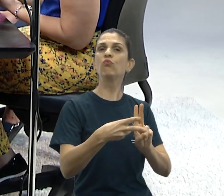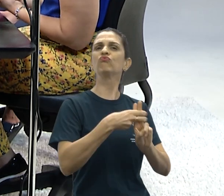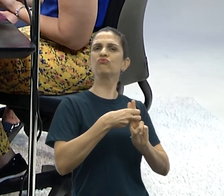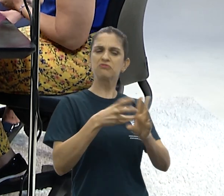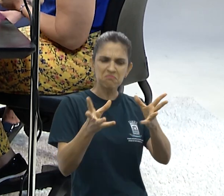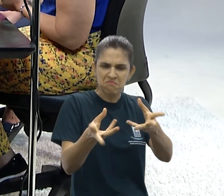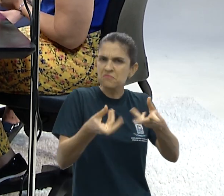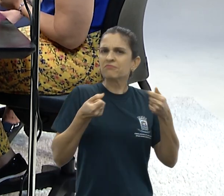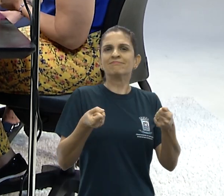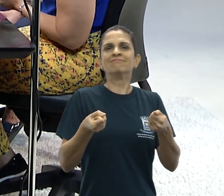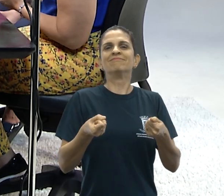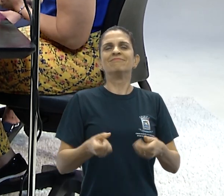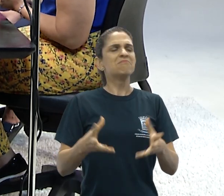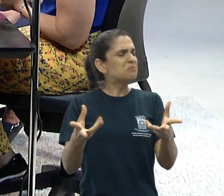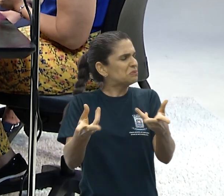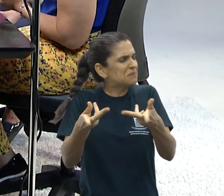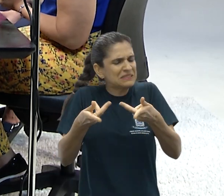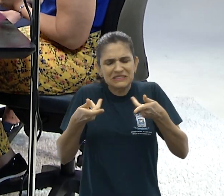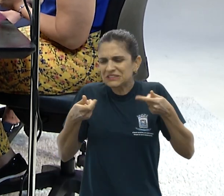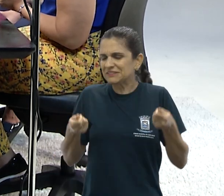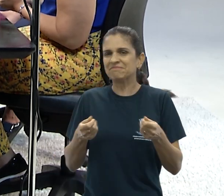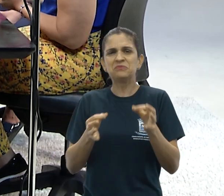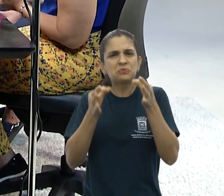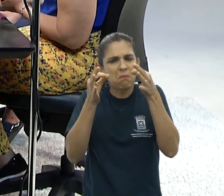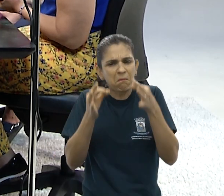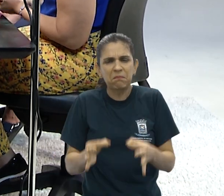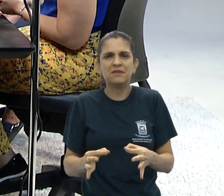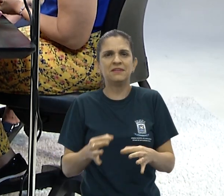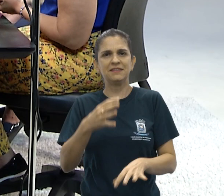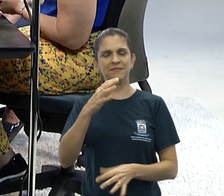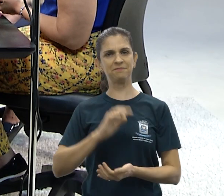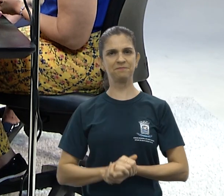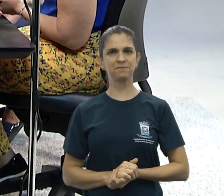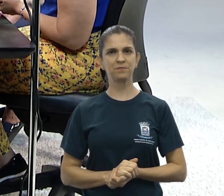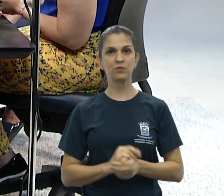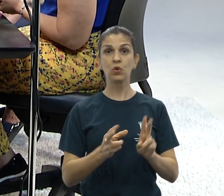Tem muita gente que não sabe, mas o SUS só